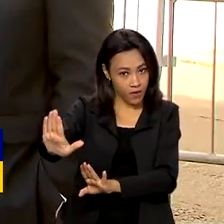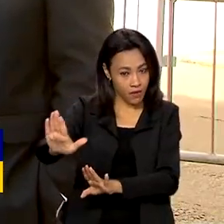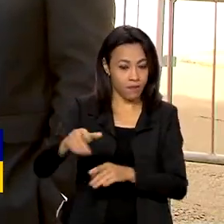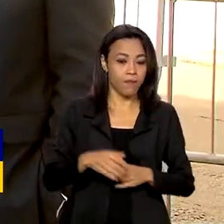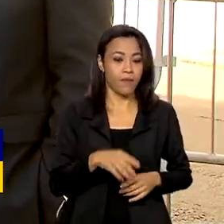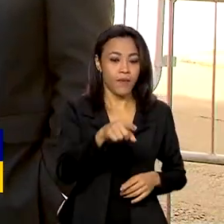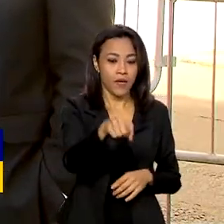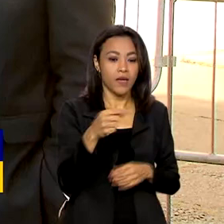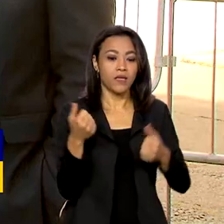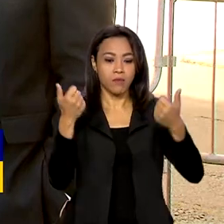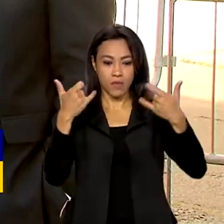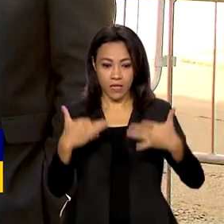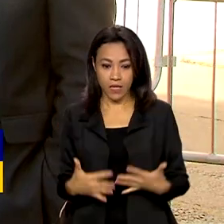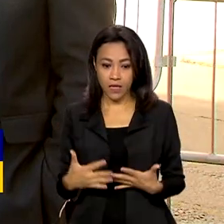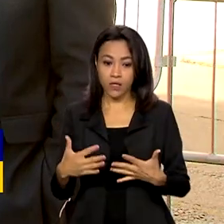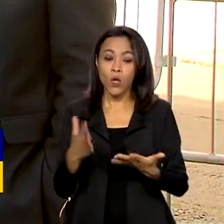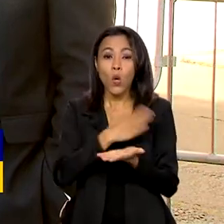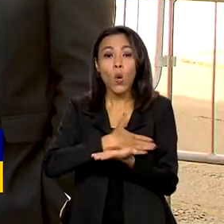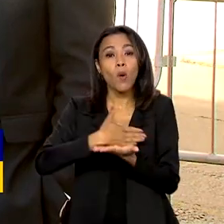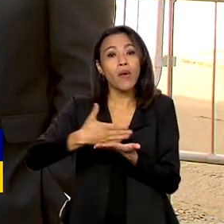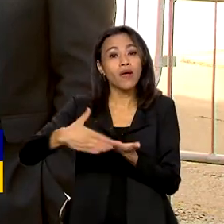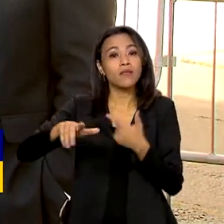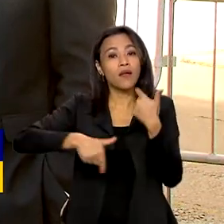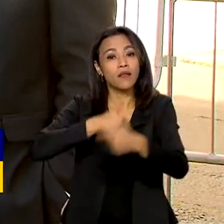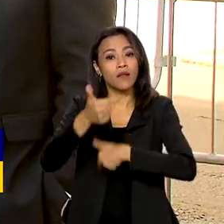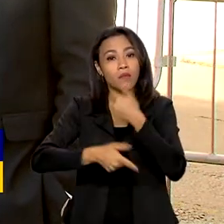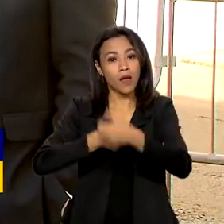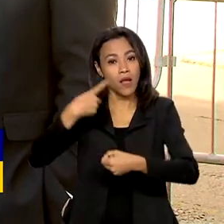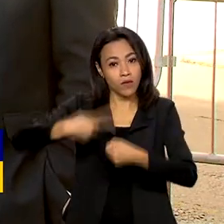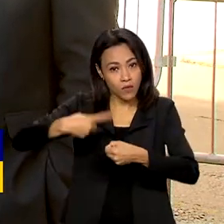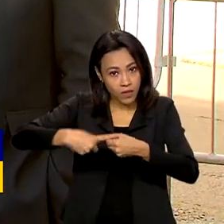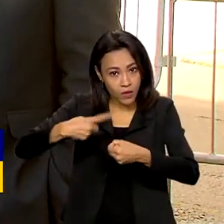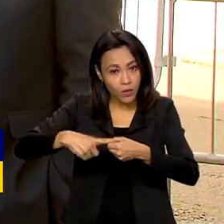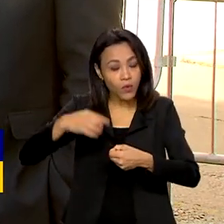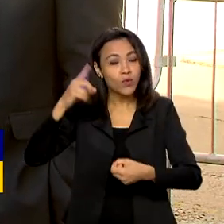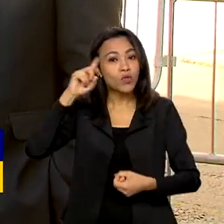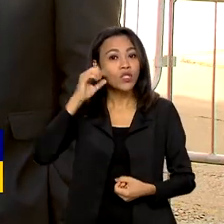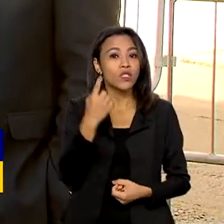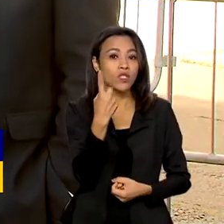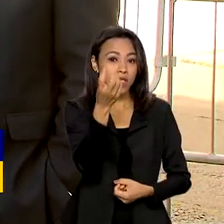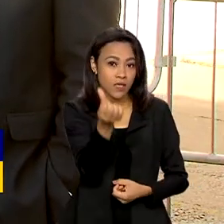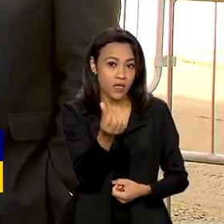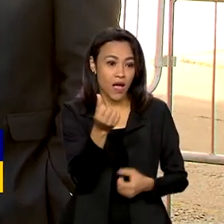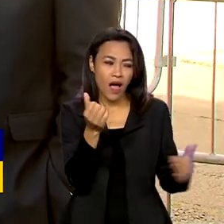médicos comecem a trabalhar nos municípios a partir do dia 16. Eles